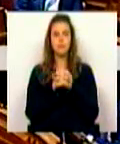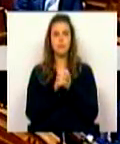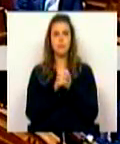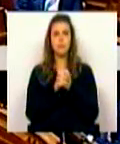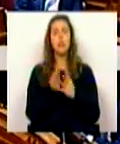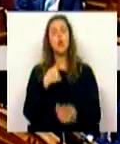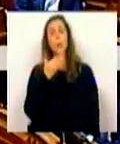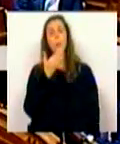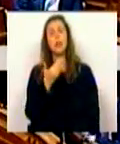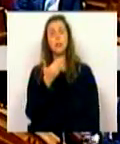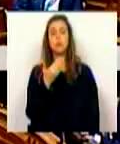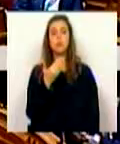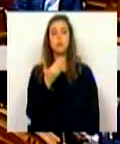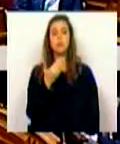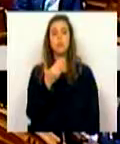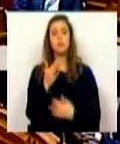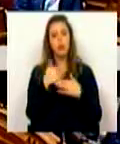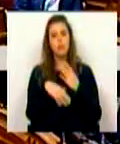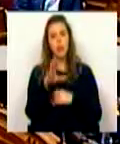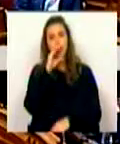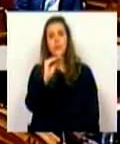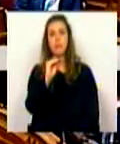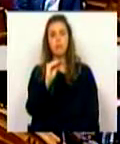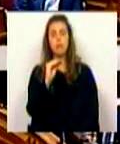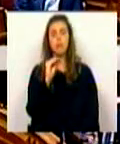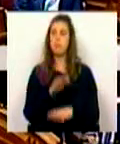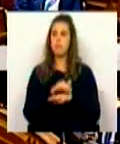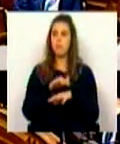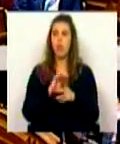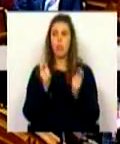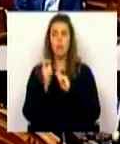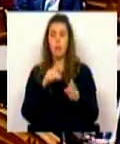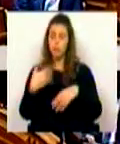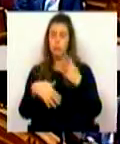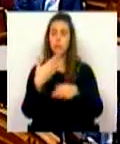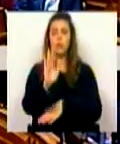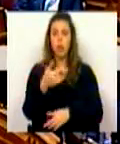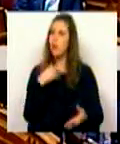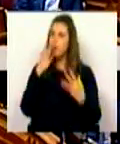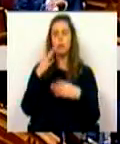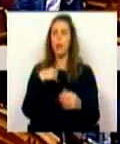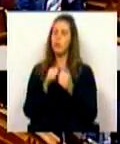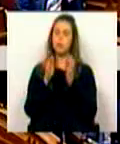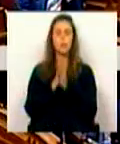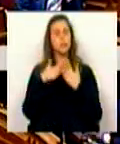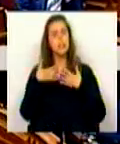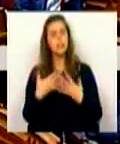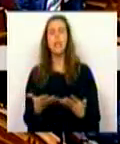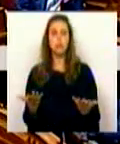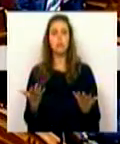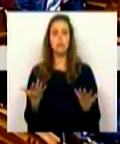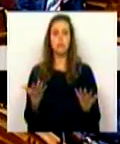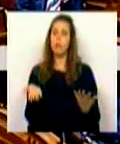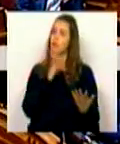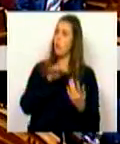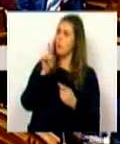Eu peço para fazerem um pouco de silêncio, porque o debate já vai avançado, é natural que todos estejam cansados. Bom,